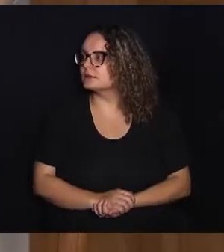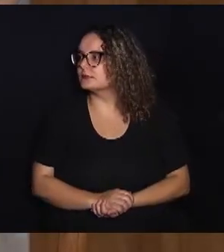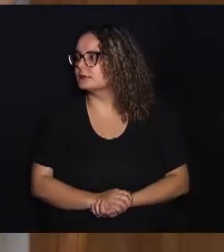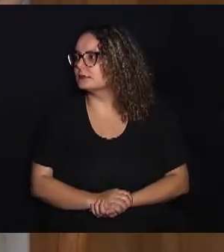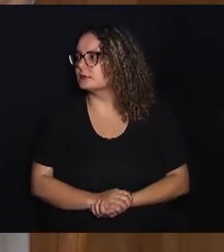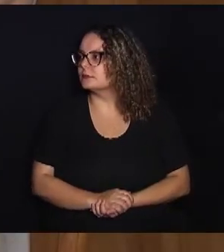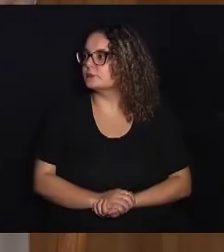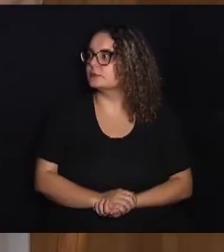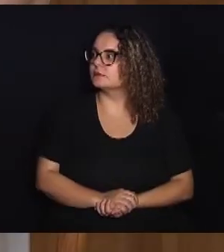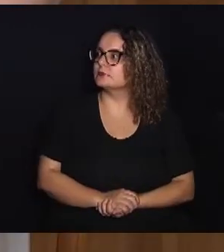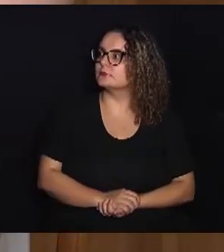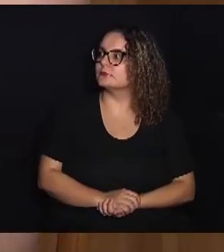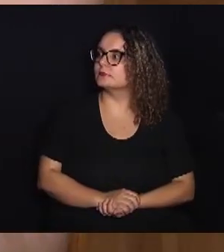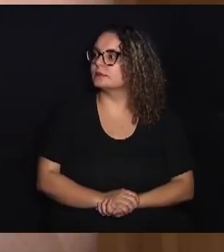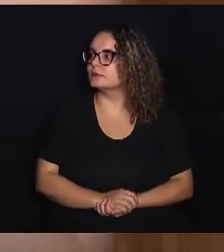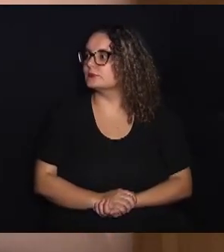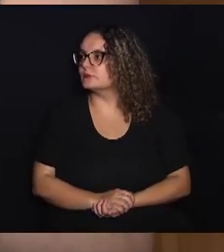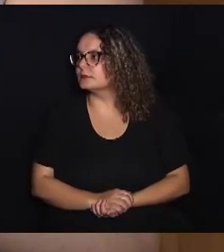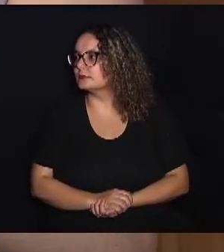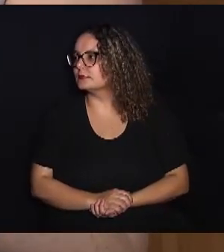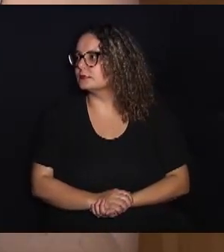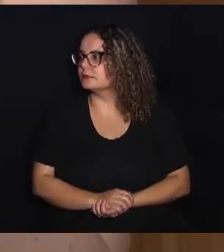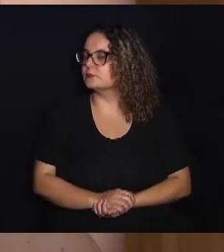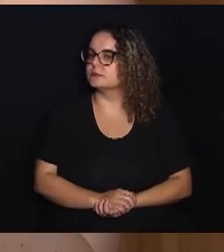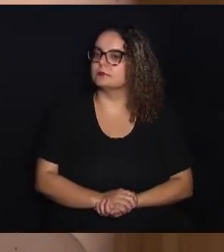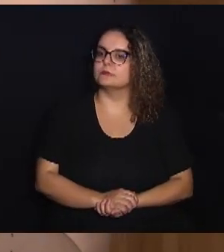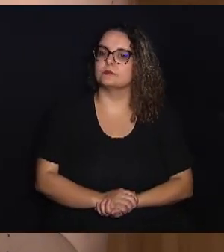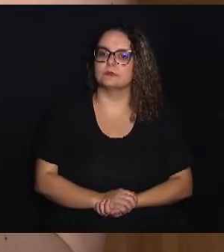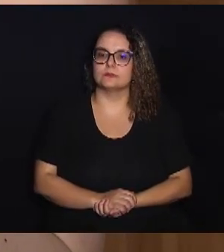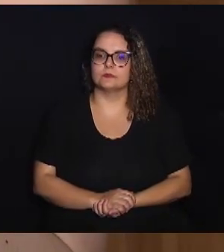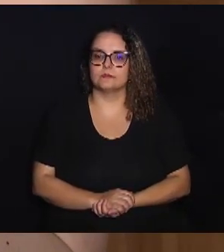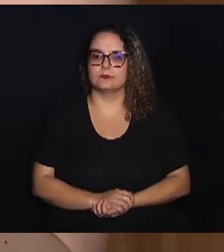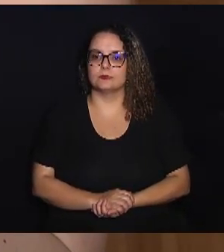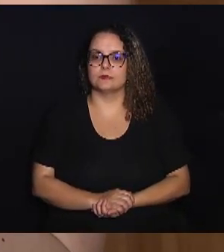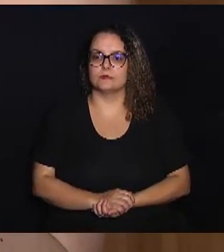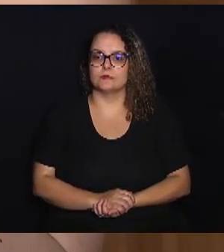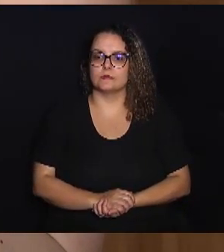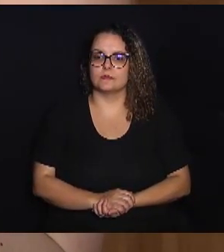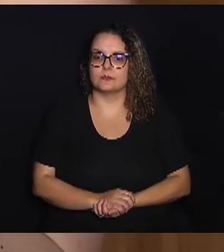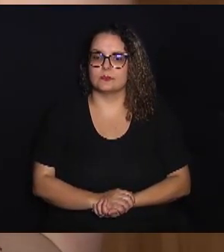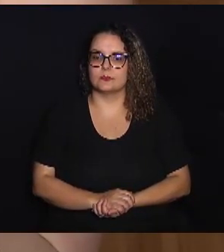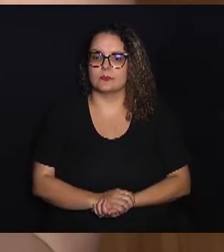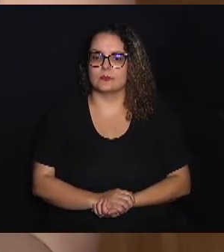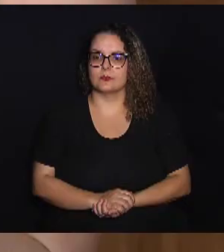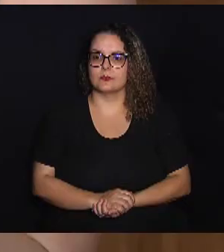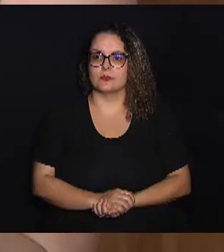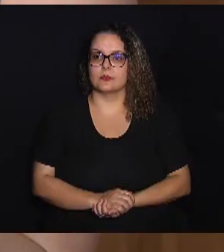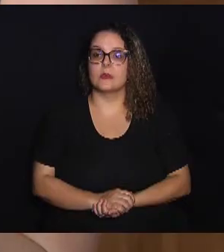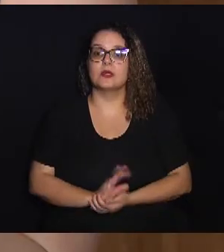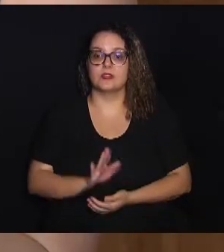Ou seja, a máquina de macarrão vai deixar um material mais refinado. Isso.